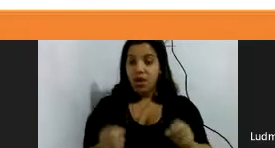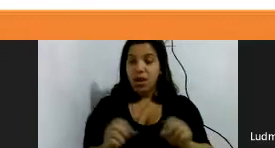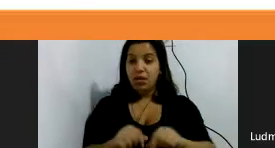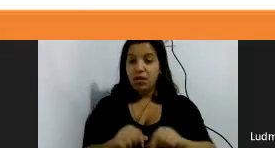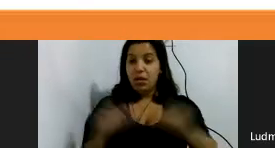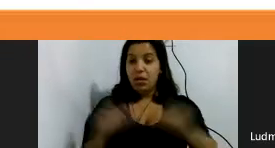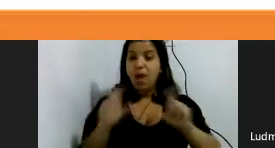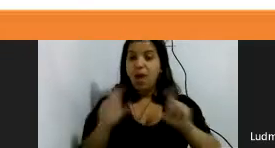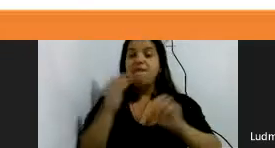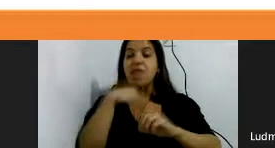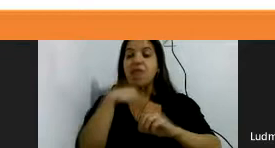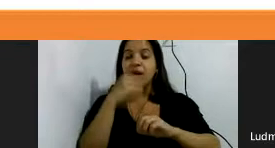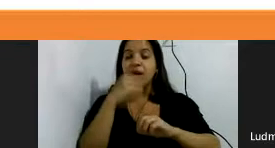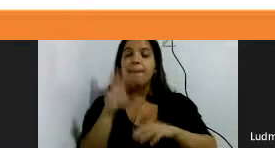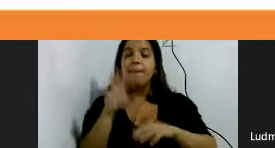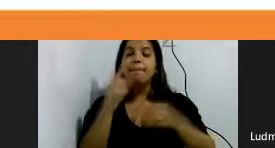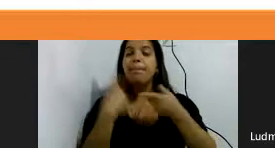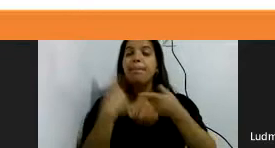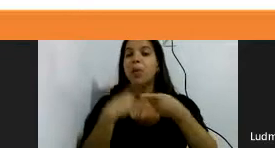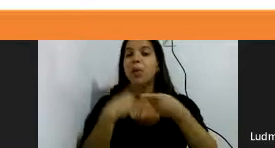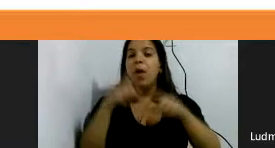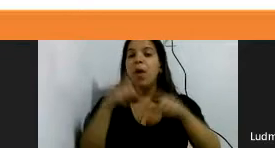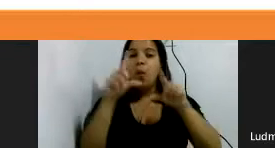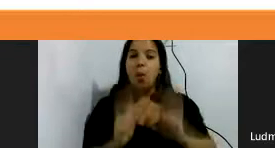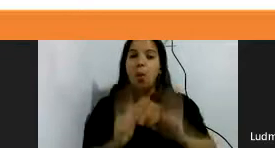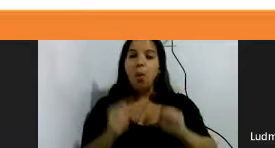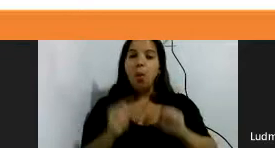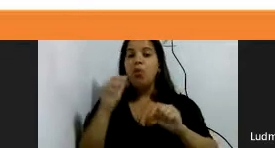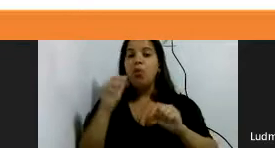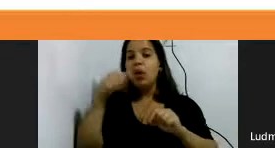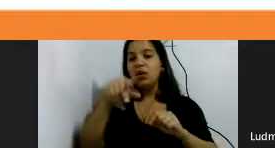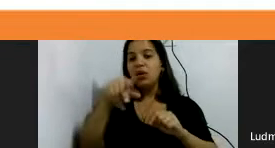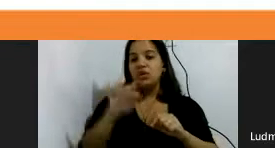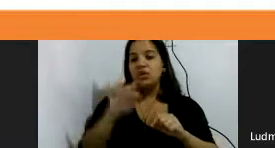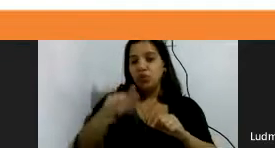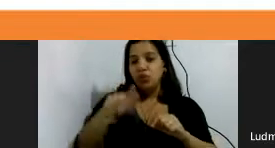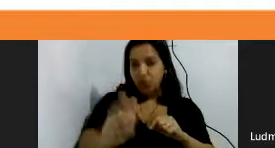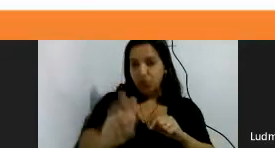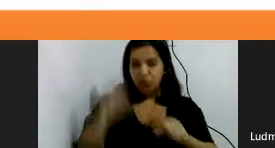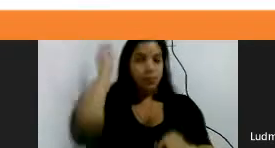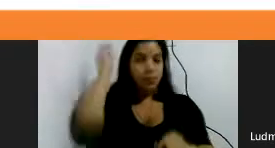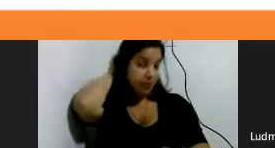ser decorrente da baixa expressão dos antígenos.